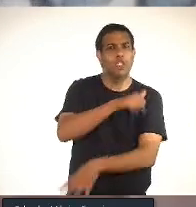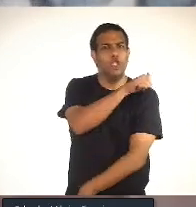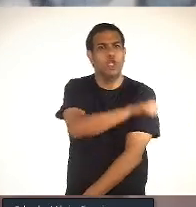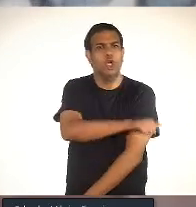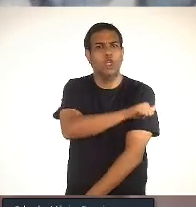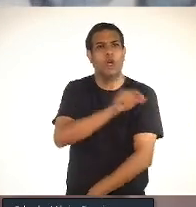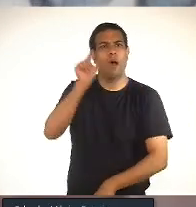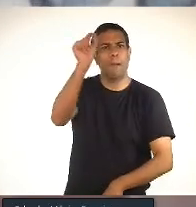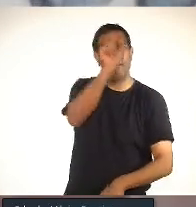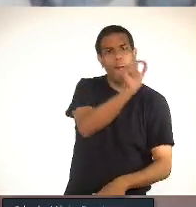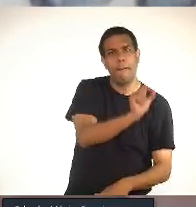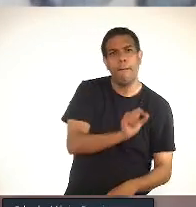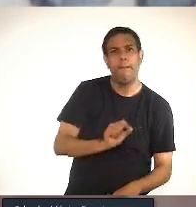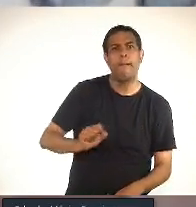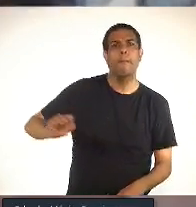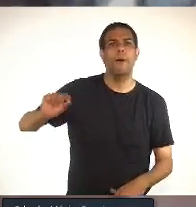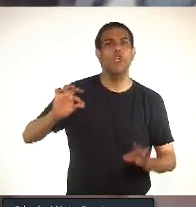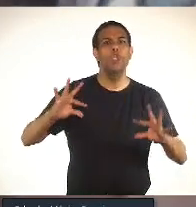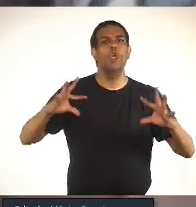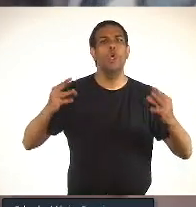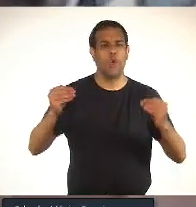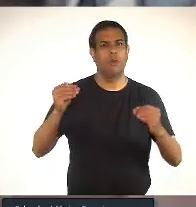pelas cidades da região metropolitana,